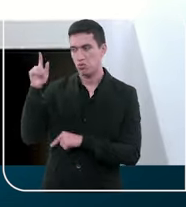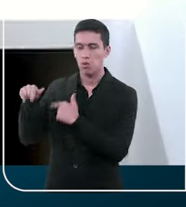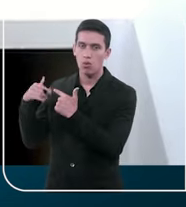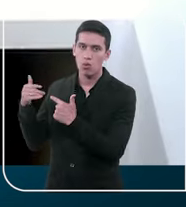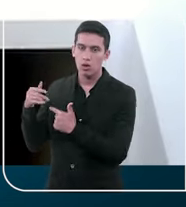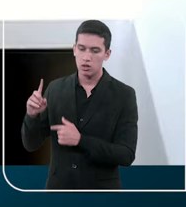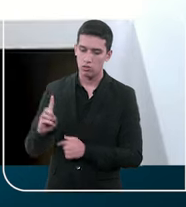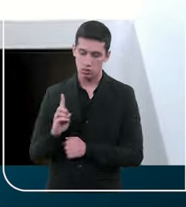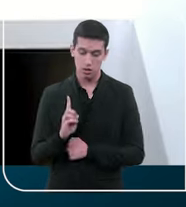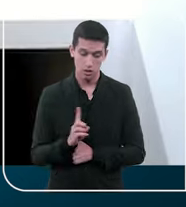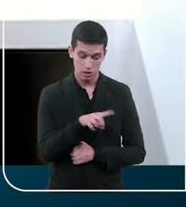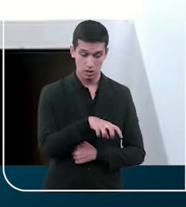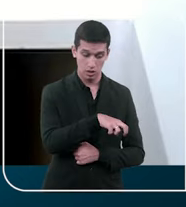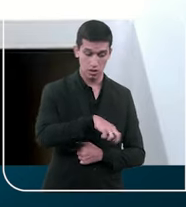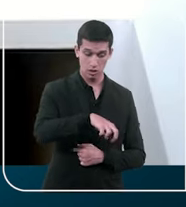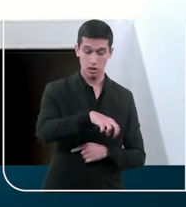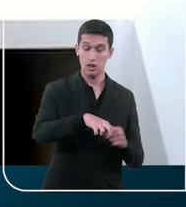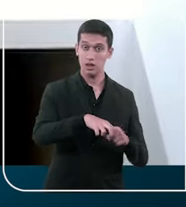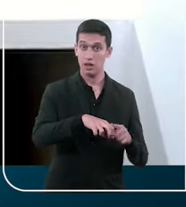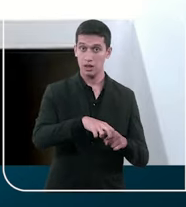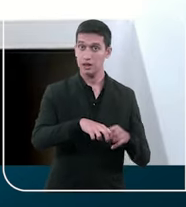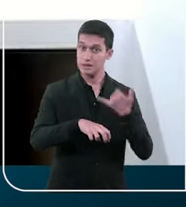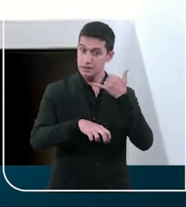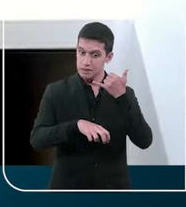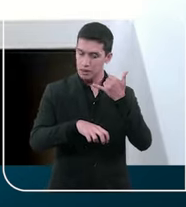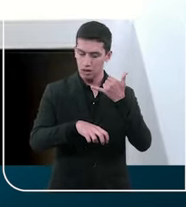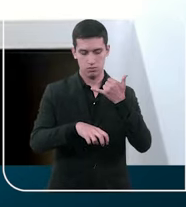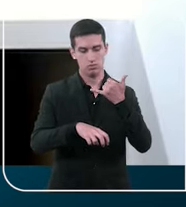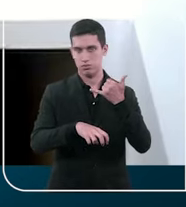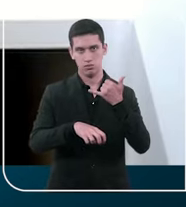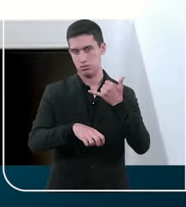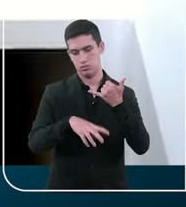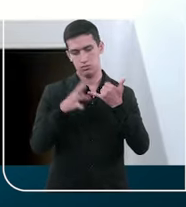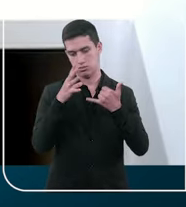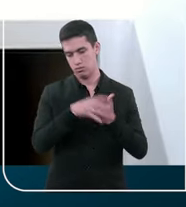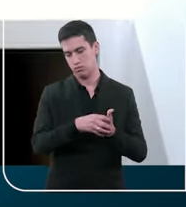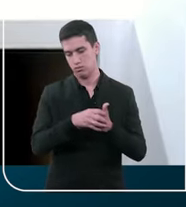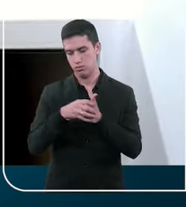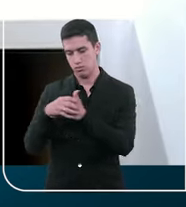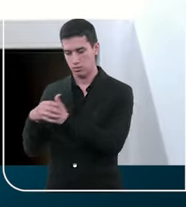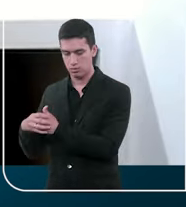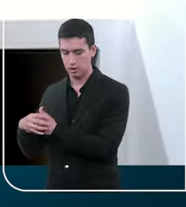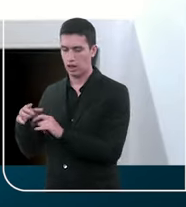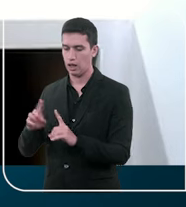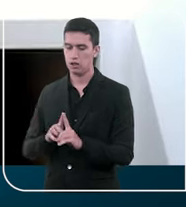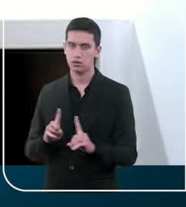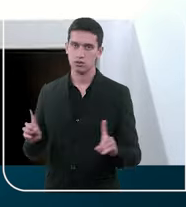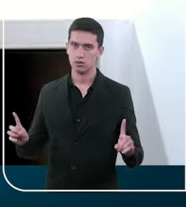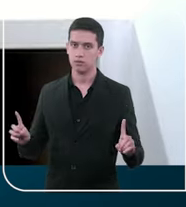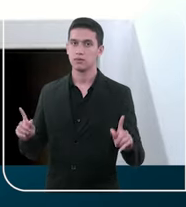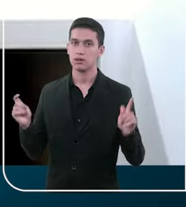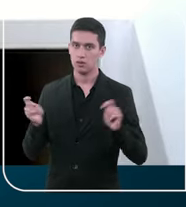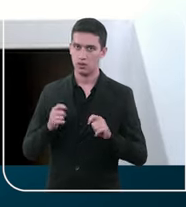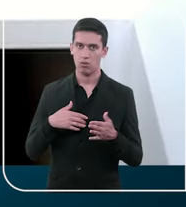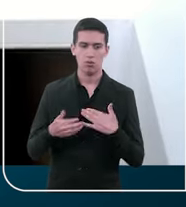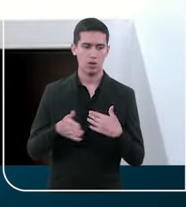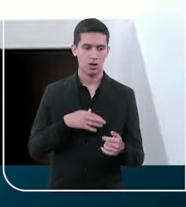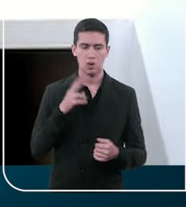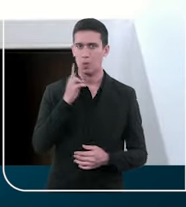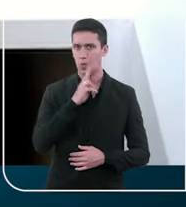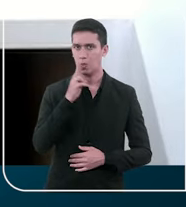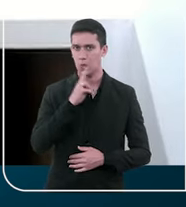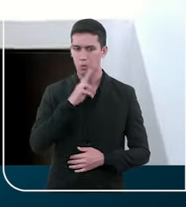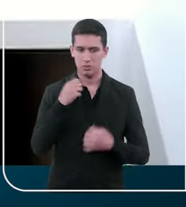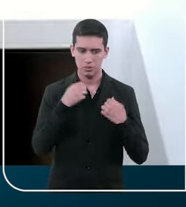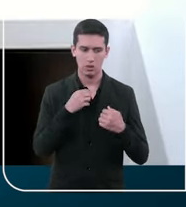mundo externo. Então, os celulares dos jurados, eles são retirados momentaneamente, né? E aí qualquer contato de urgência é